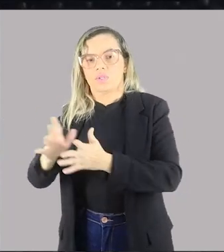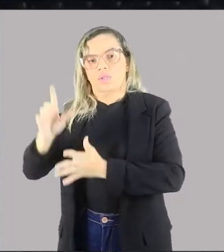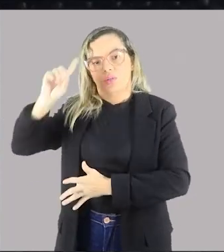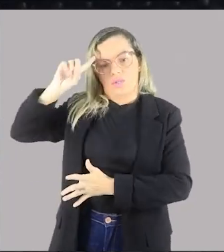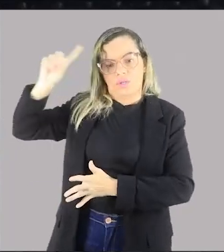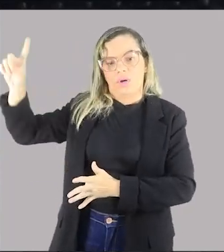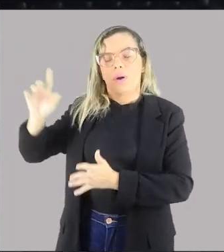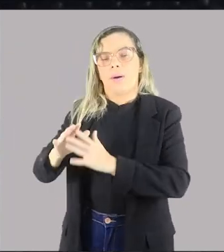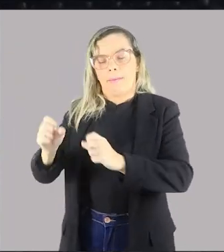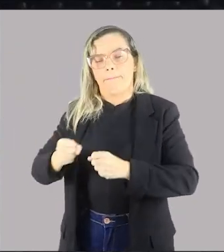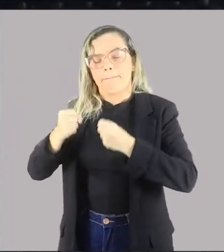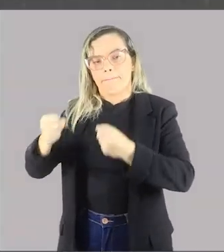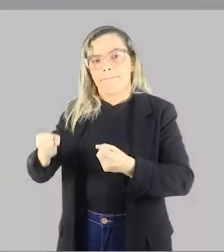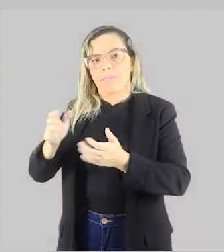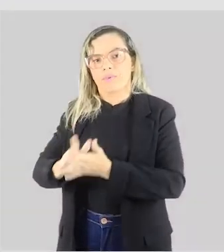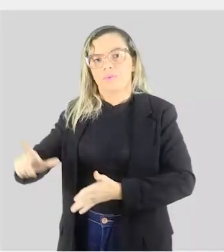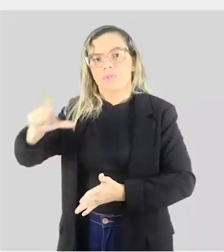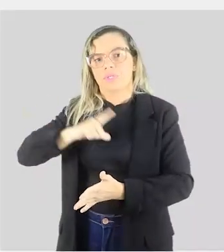demissão. Perfeito?